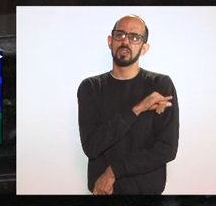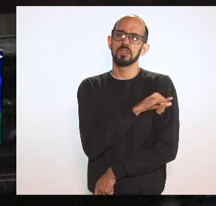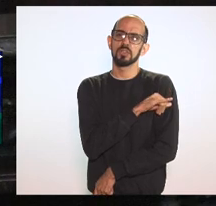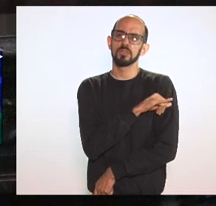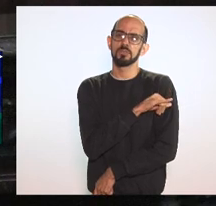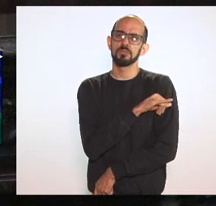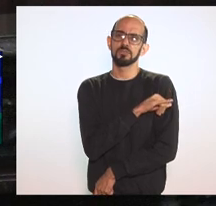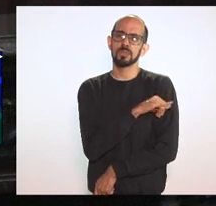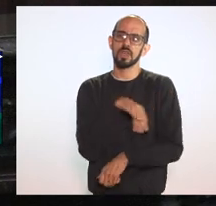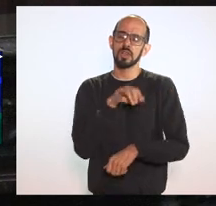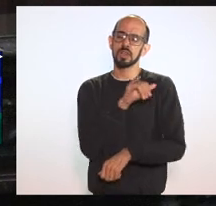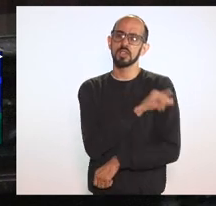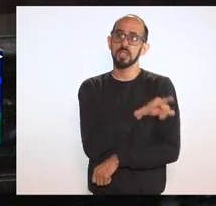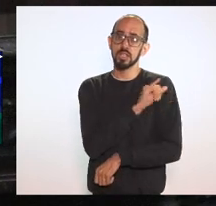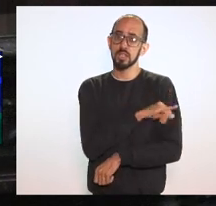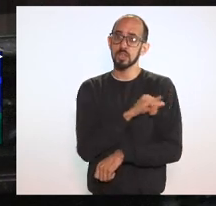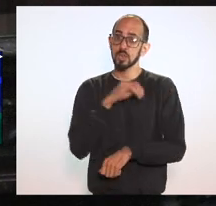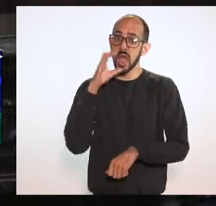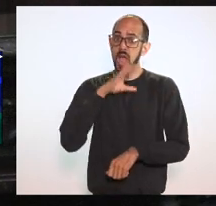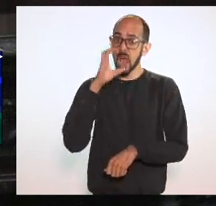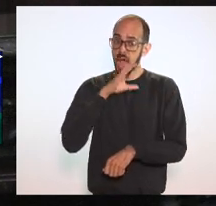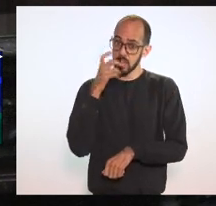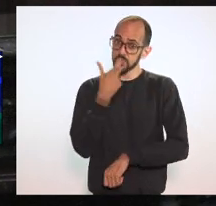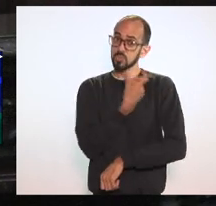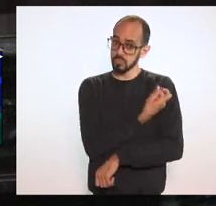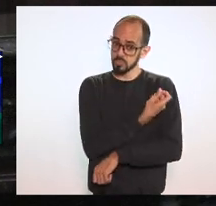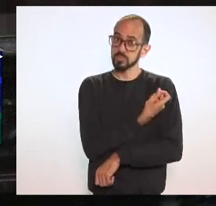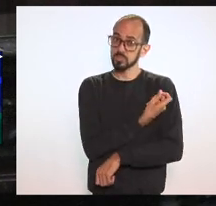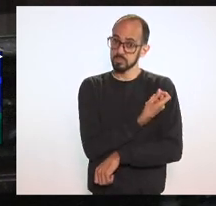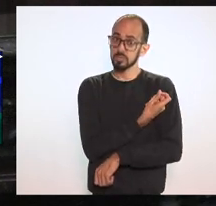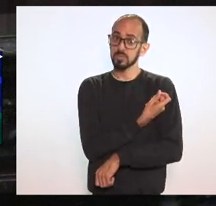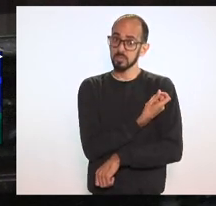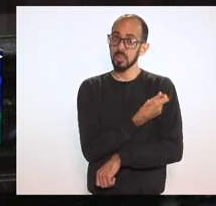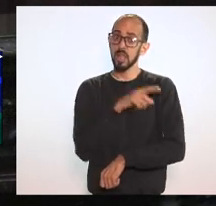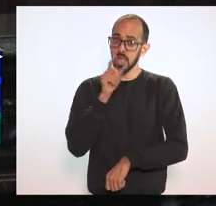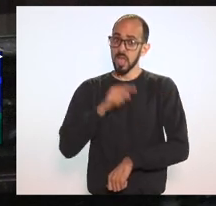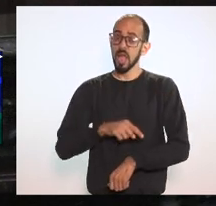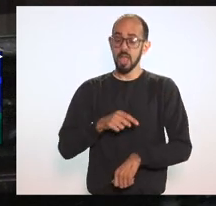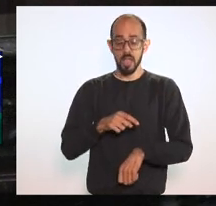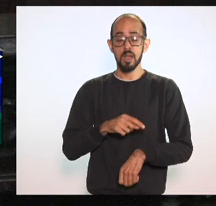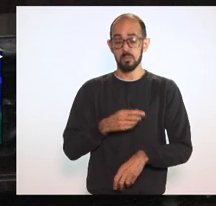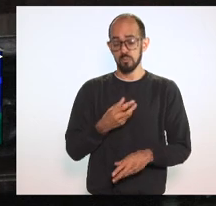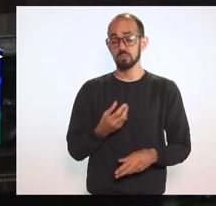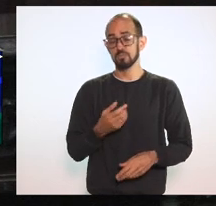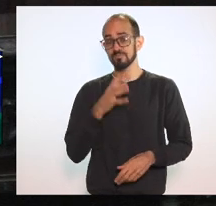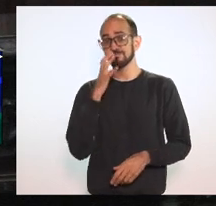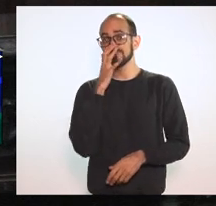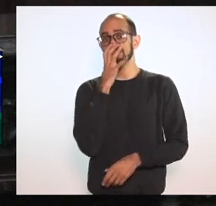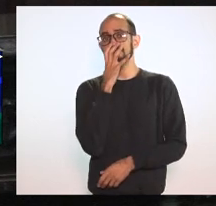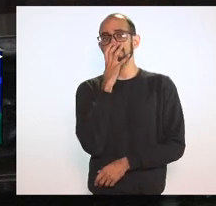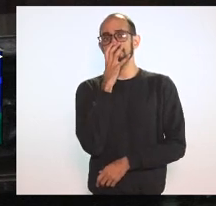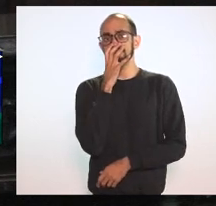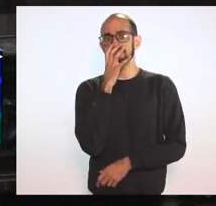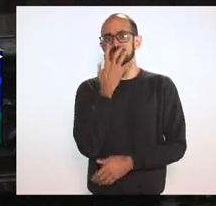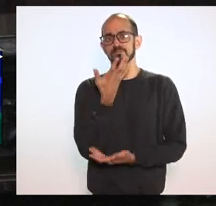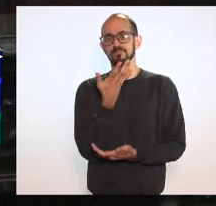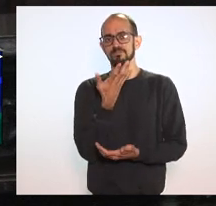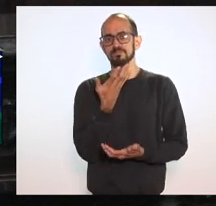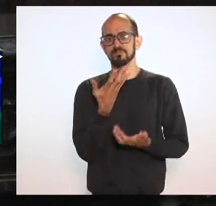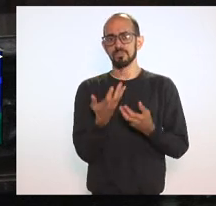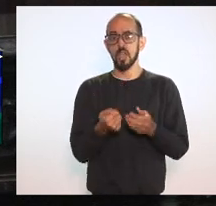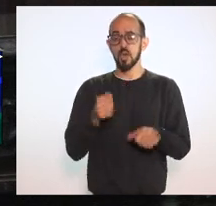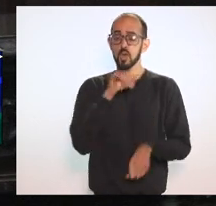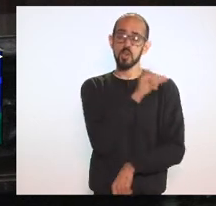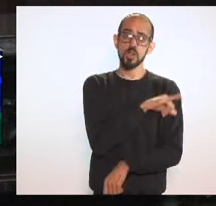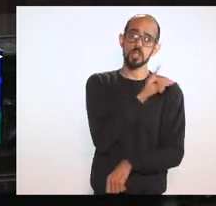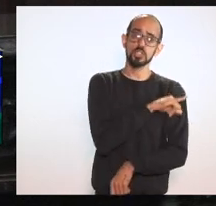tem vacinado a população frente ao que ele tem adquirido de vacinas é um recorte e o Rio de